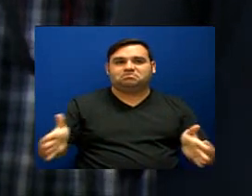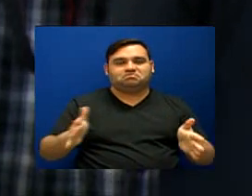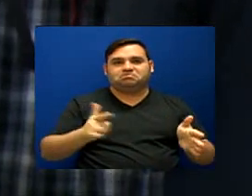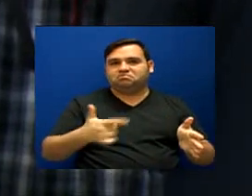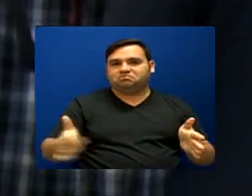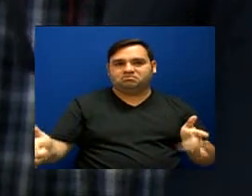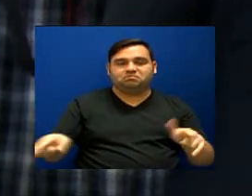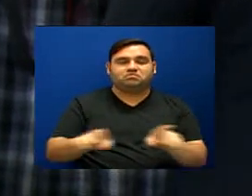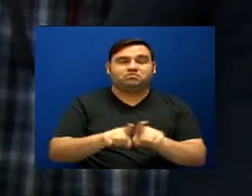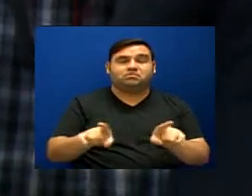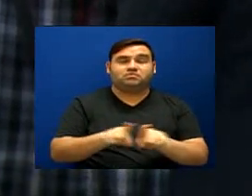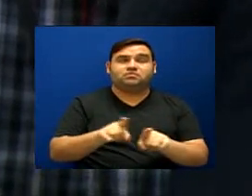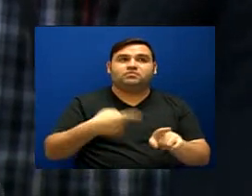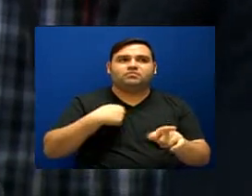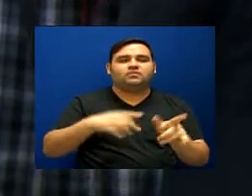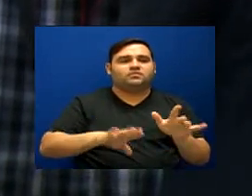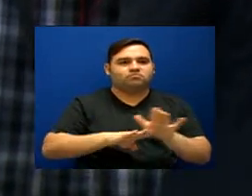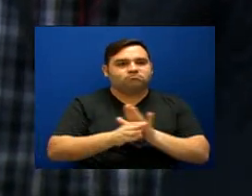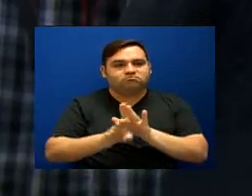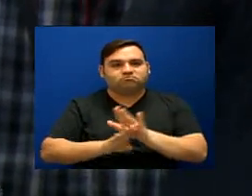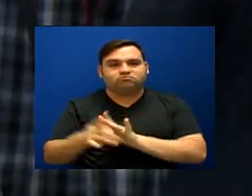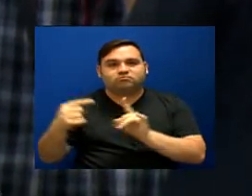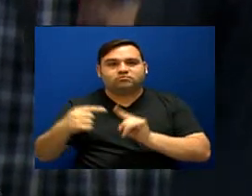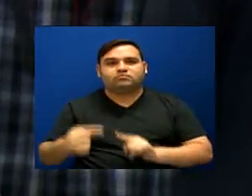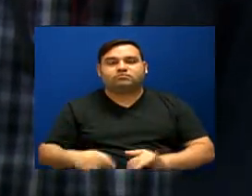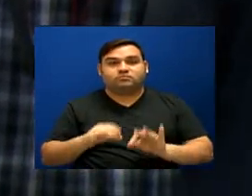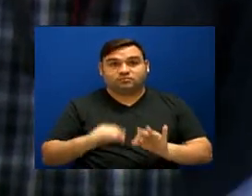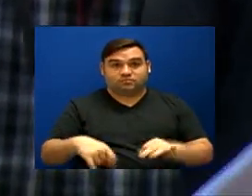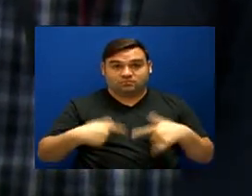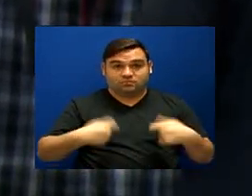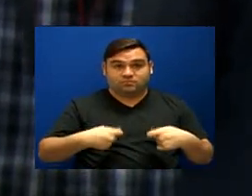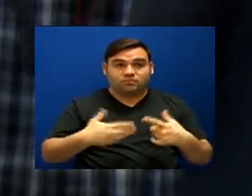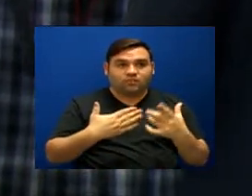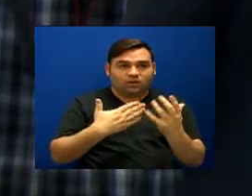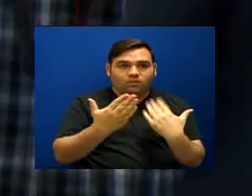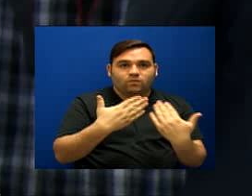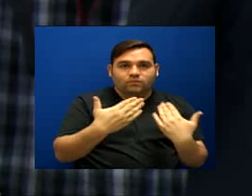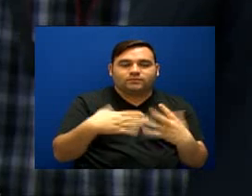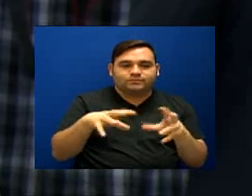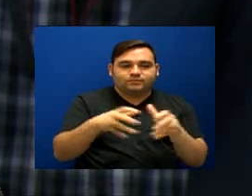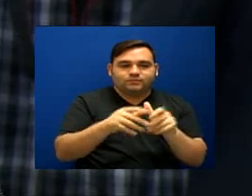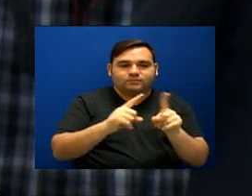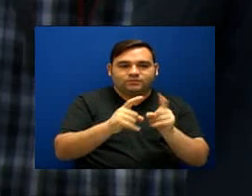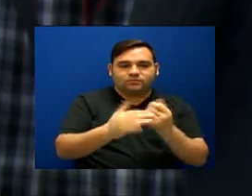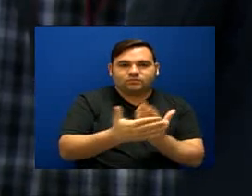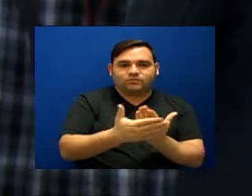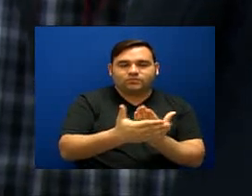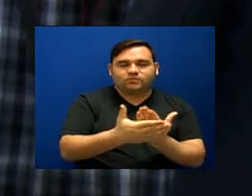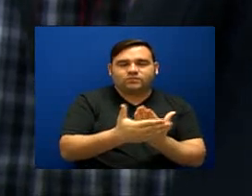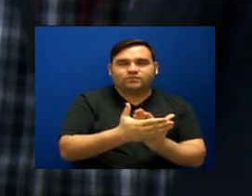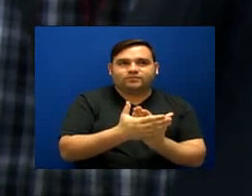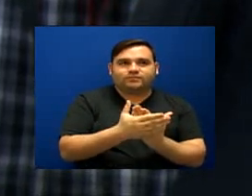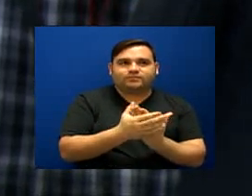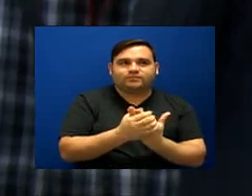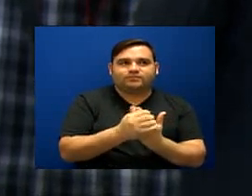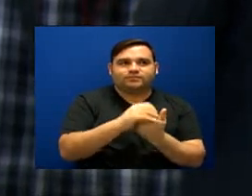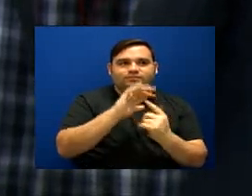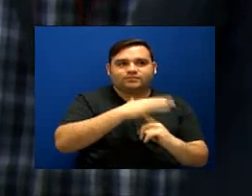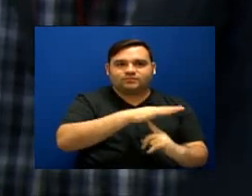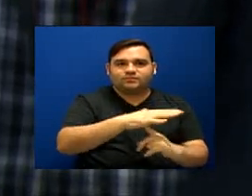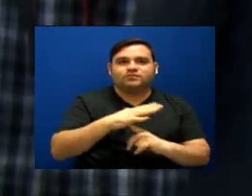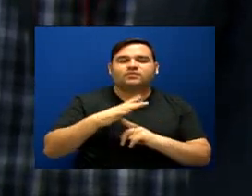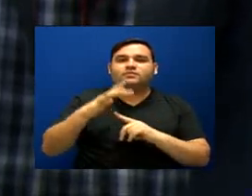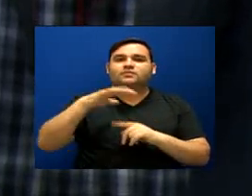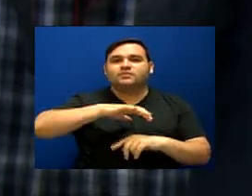indeterminado, até que eu faça essas adequações necessárias, converse com a nossa Comissão de Meio Ambiente e